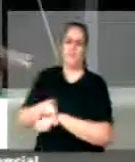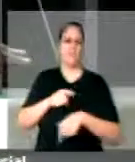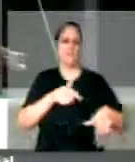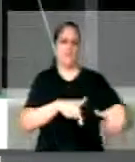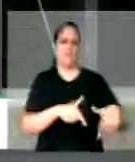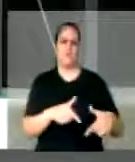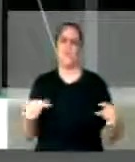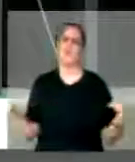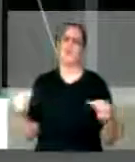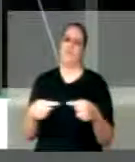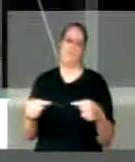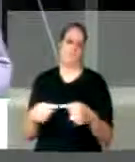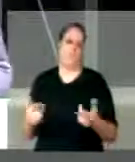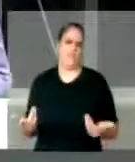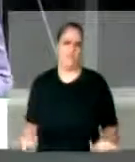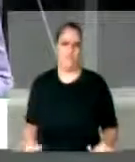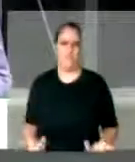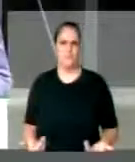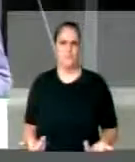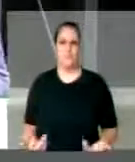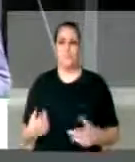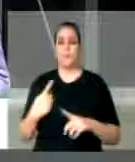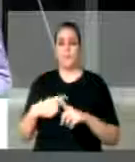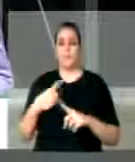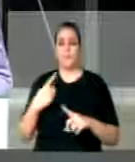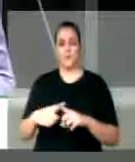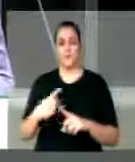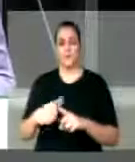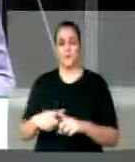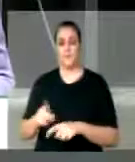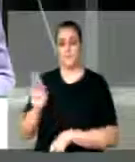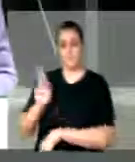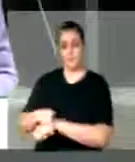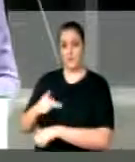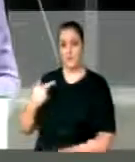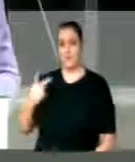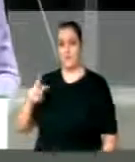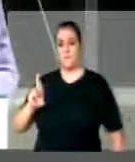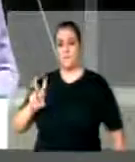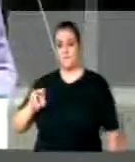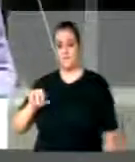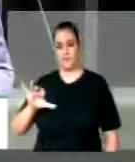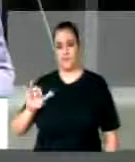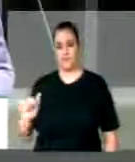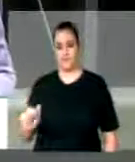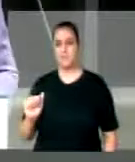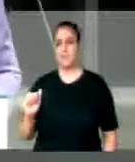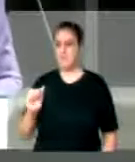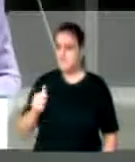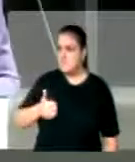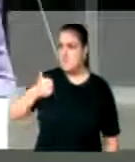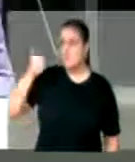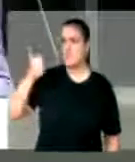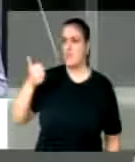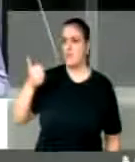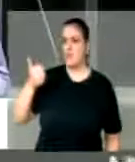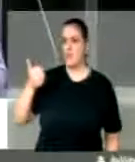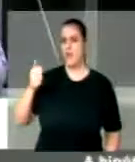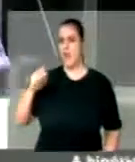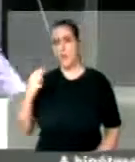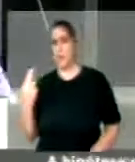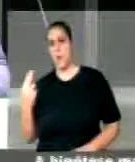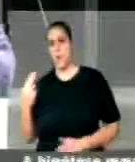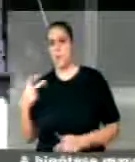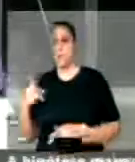estão combinadas, porque não adianta lá na Previdência ter algum avanço, impedir alguma coisa,